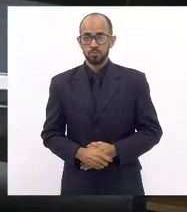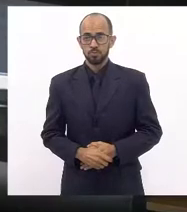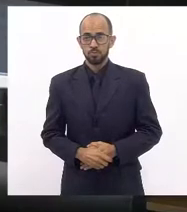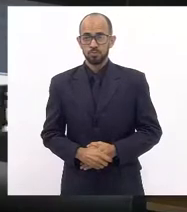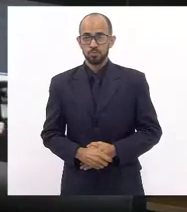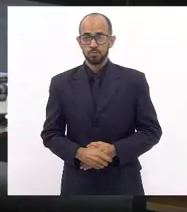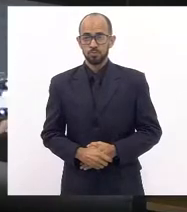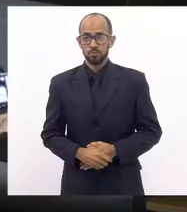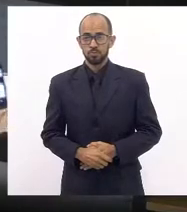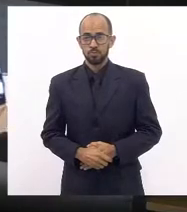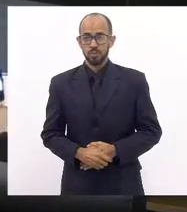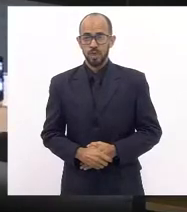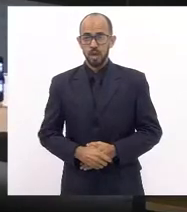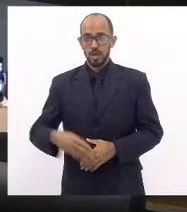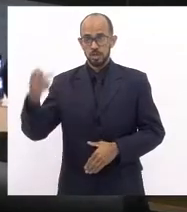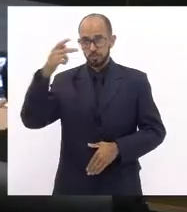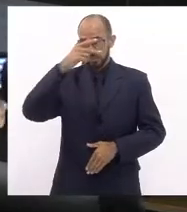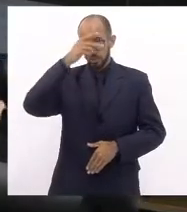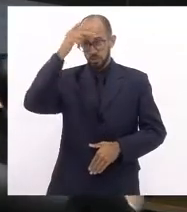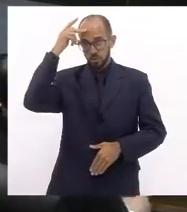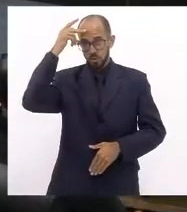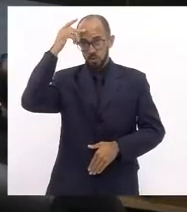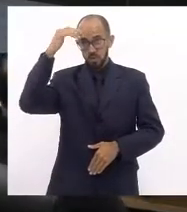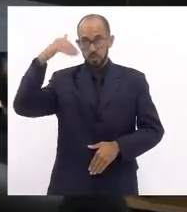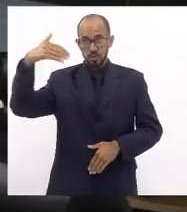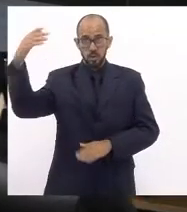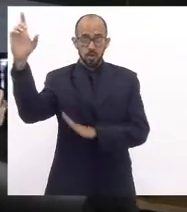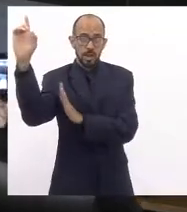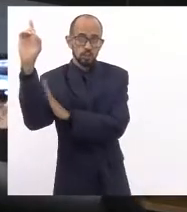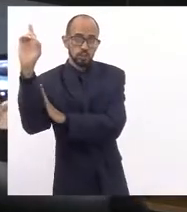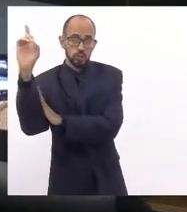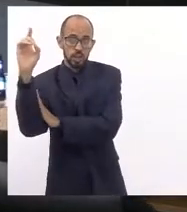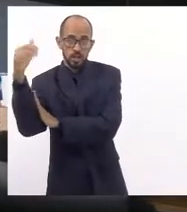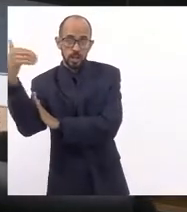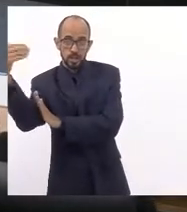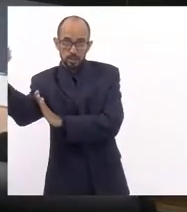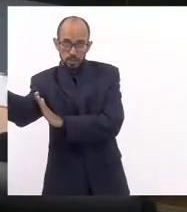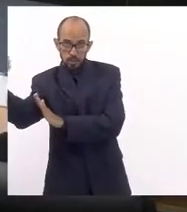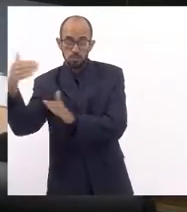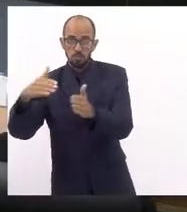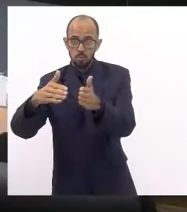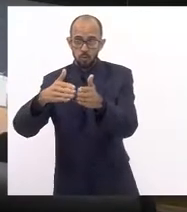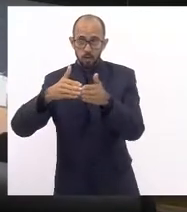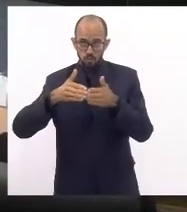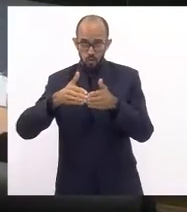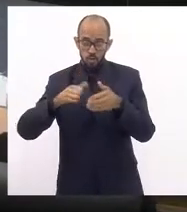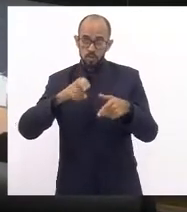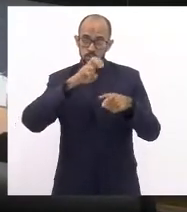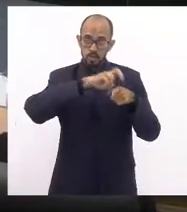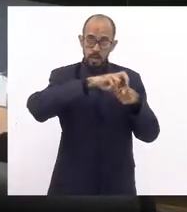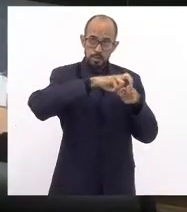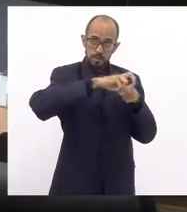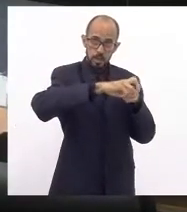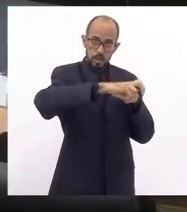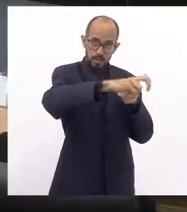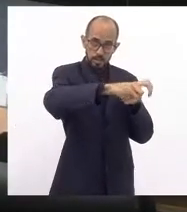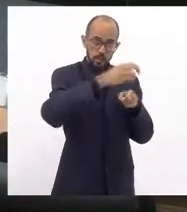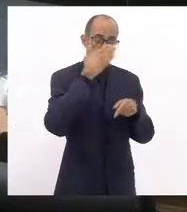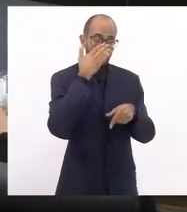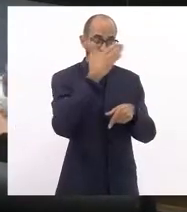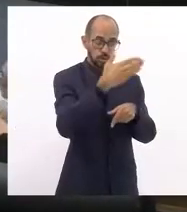Novamente, as pessoas que estão aqui na minha lateral, na direita, peço para que todos se assentem. Daqui da frente